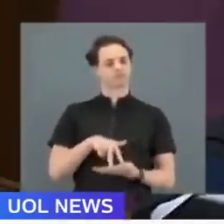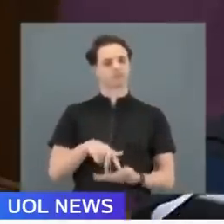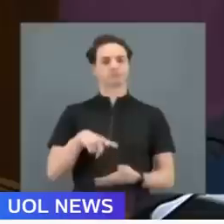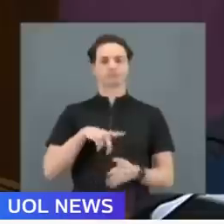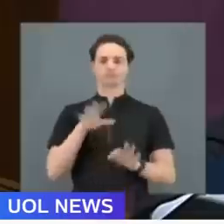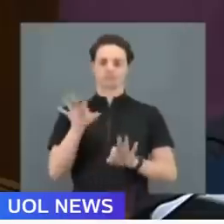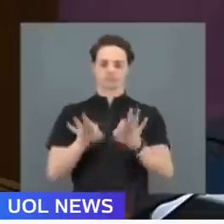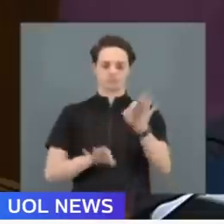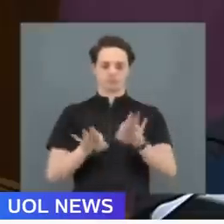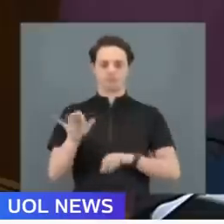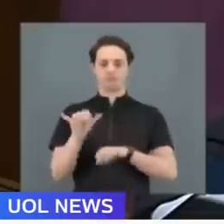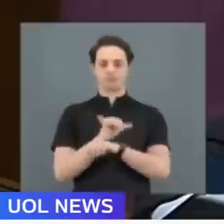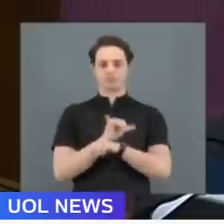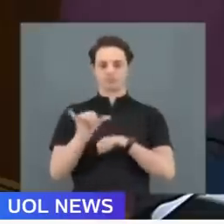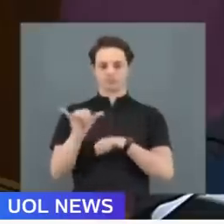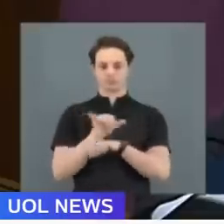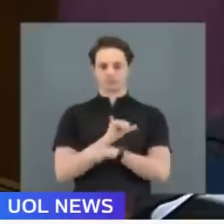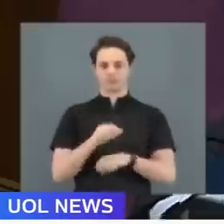planejamento, estratégia.